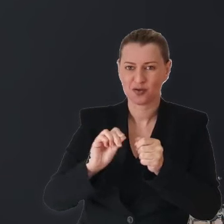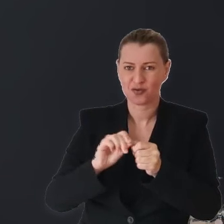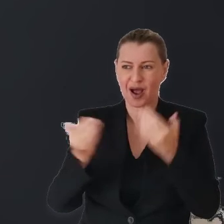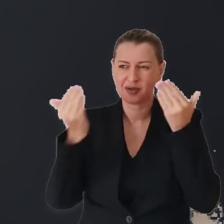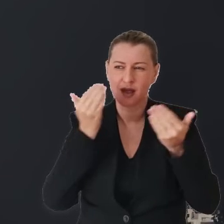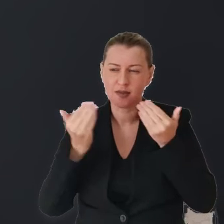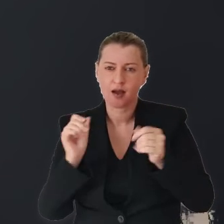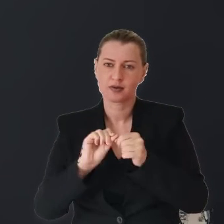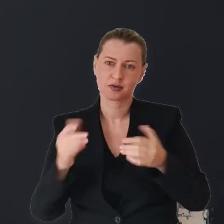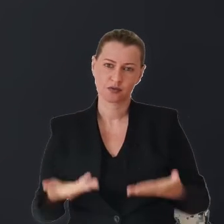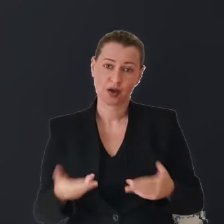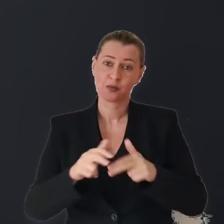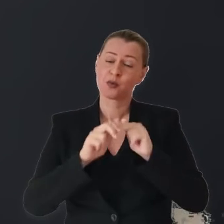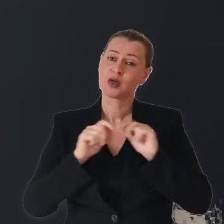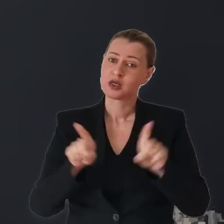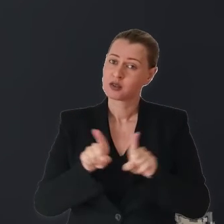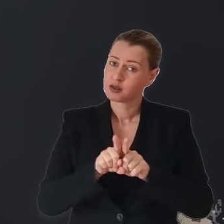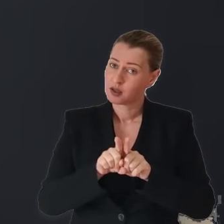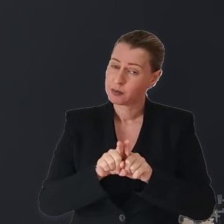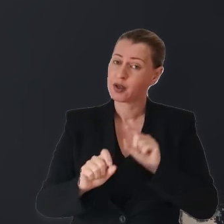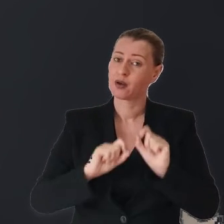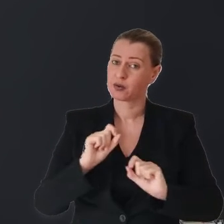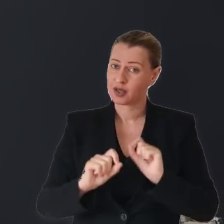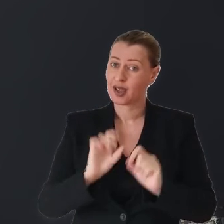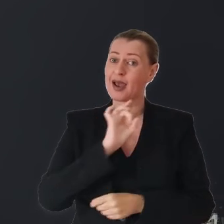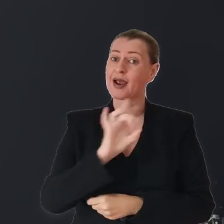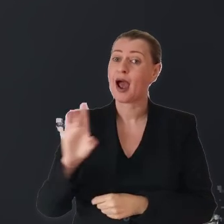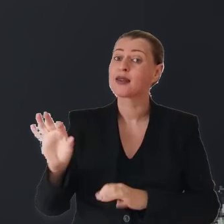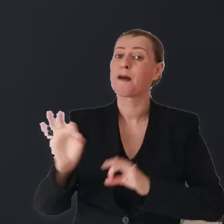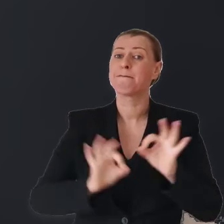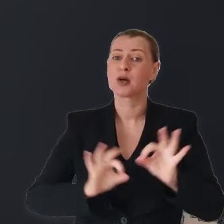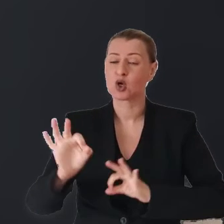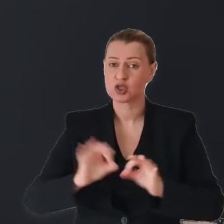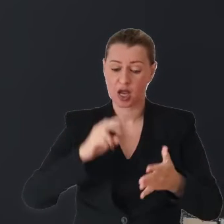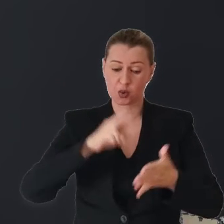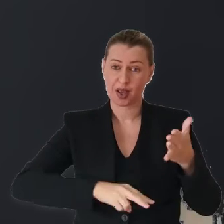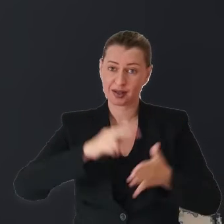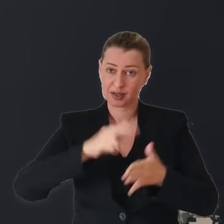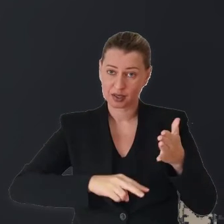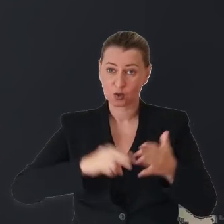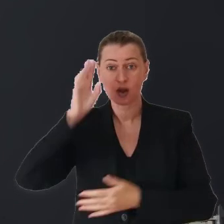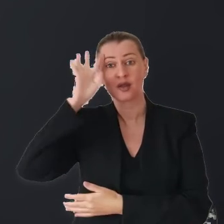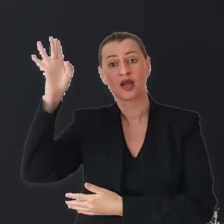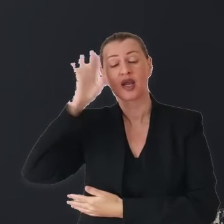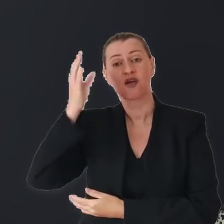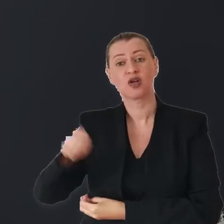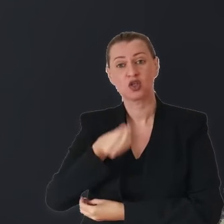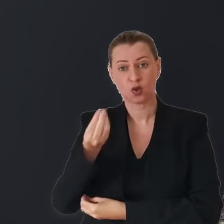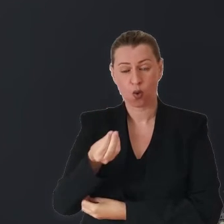de análise. Então, por isso também cada projeto é lido e tem que ser refletido